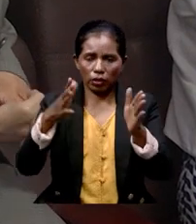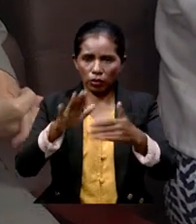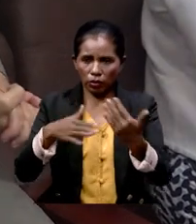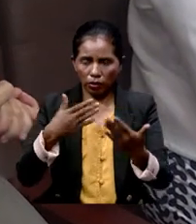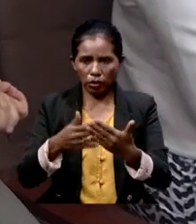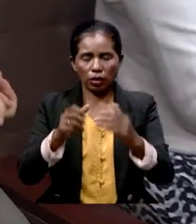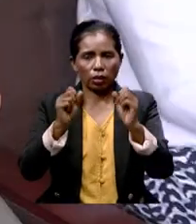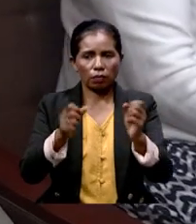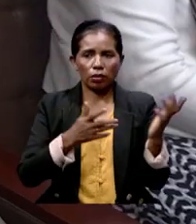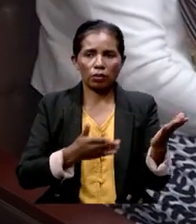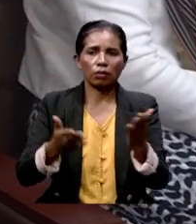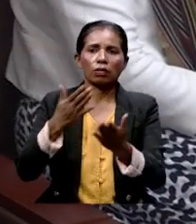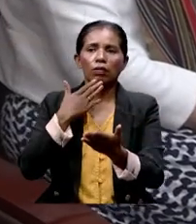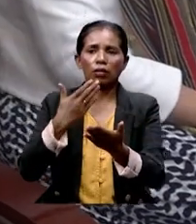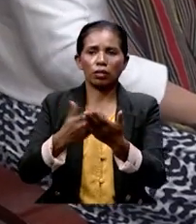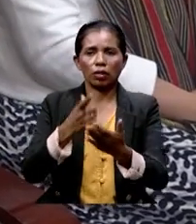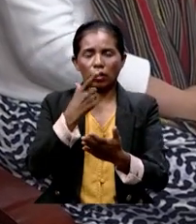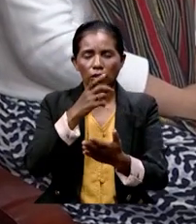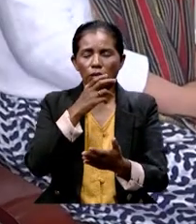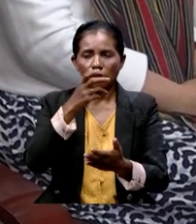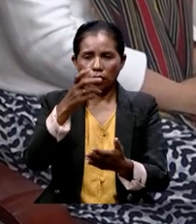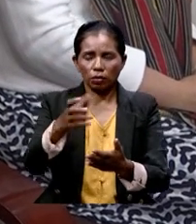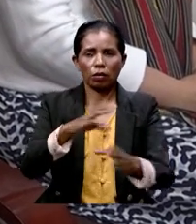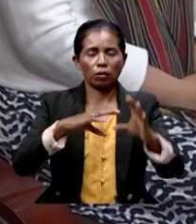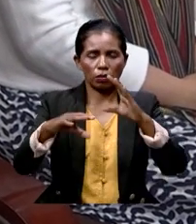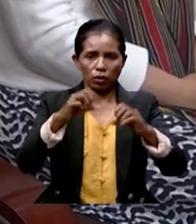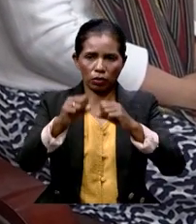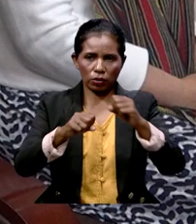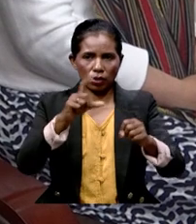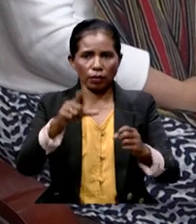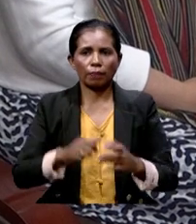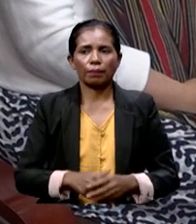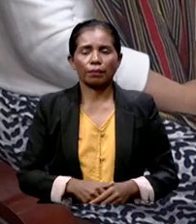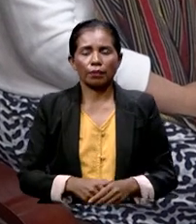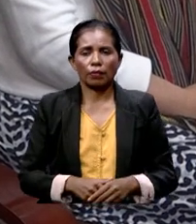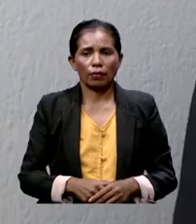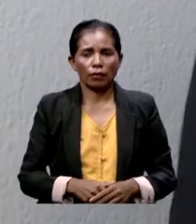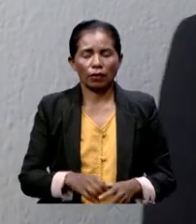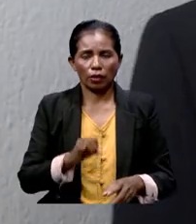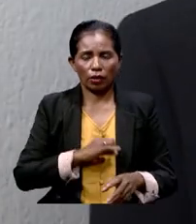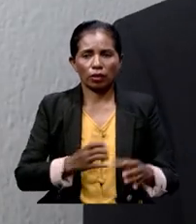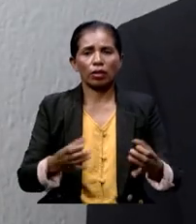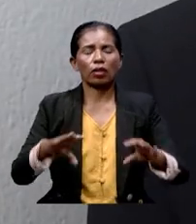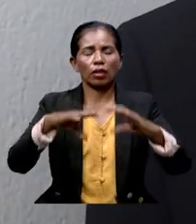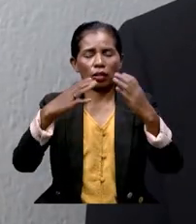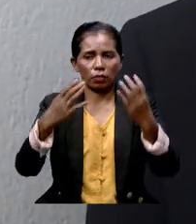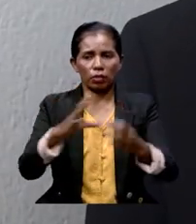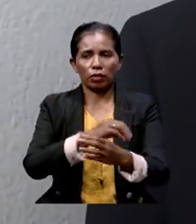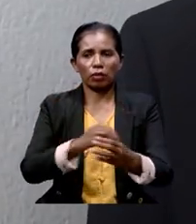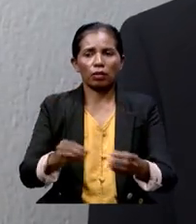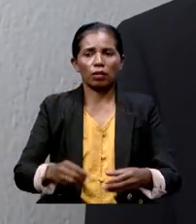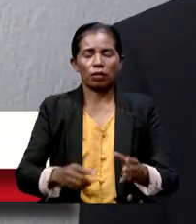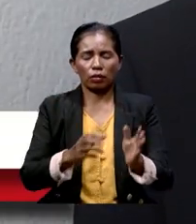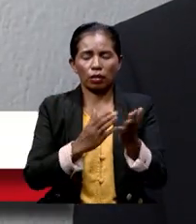no Nebele eleva a qualidade de língua português e a meios de comunicação social. Como sabem, o Camões é um instituto português que faz a promoção da